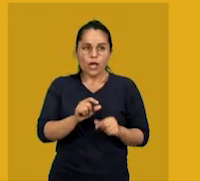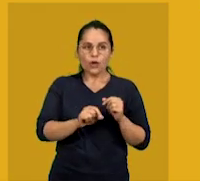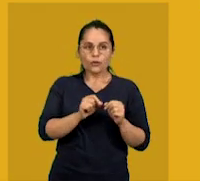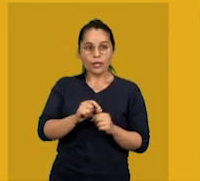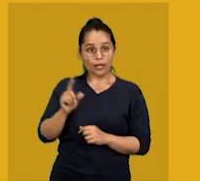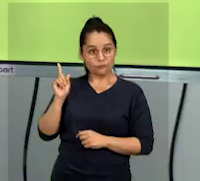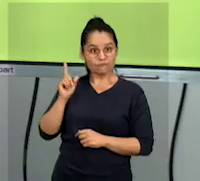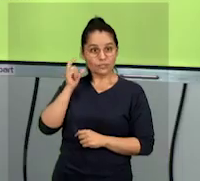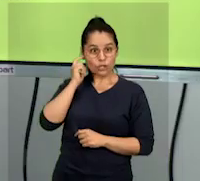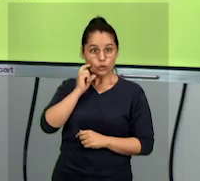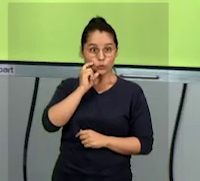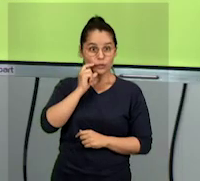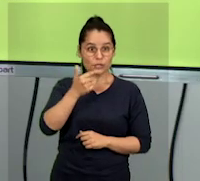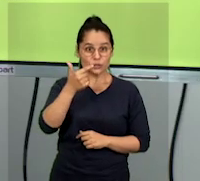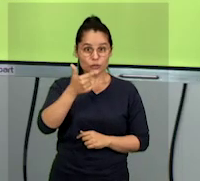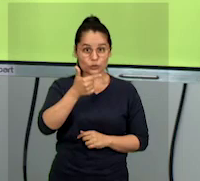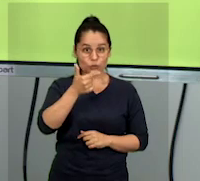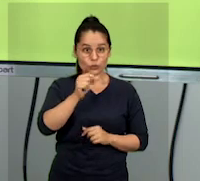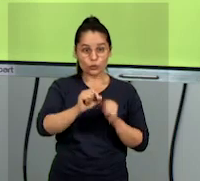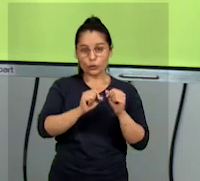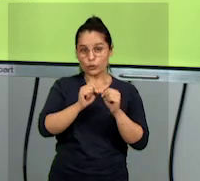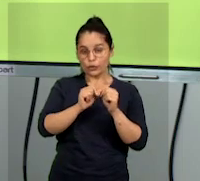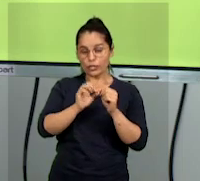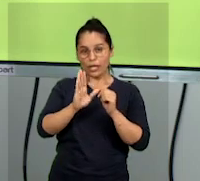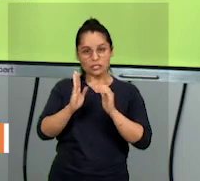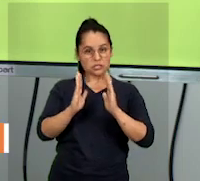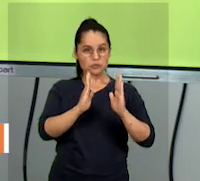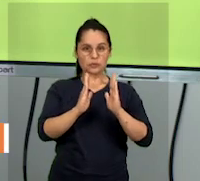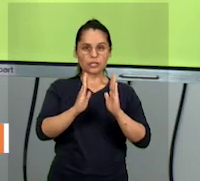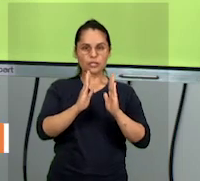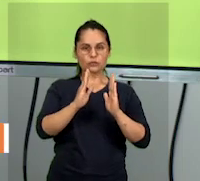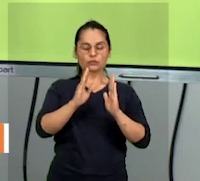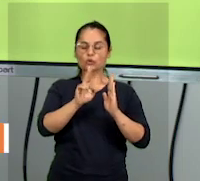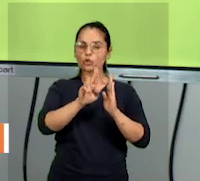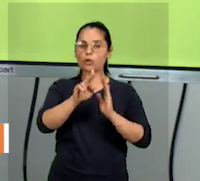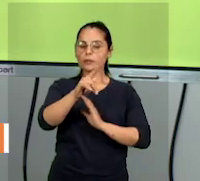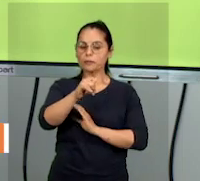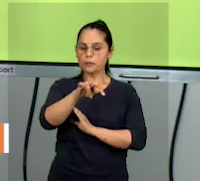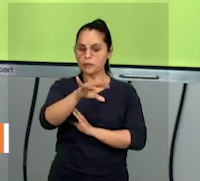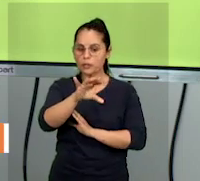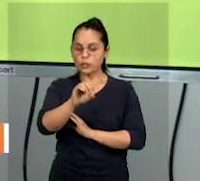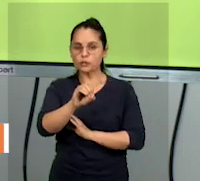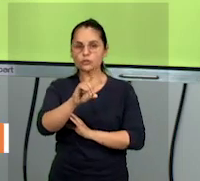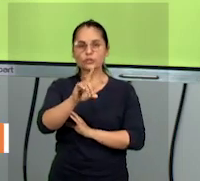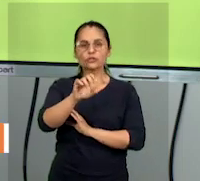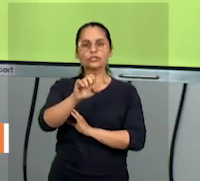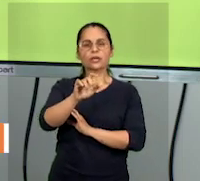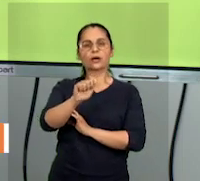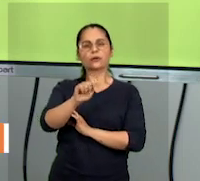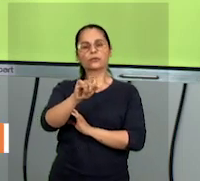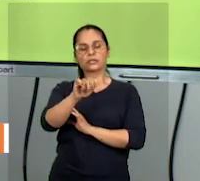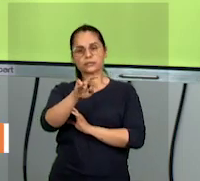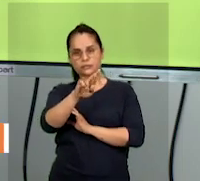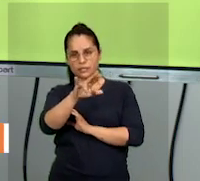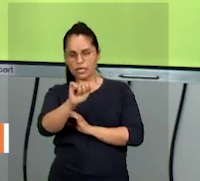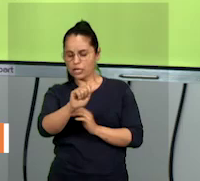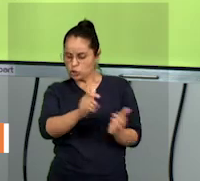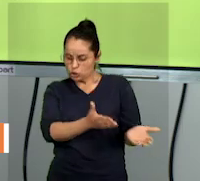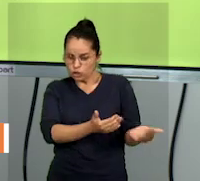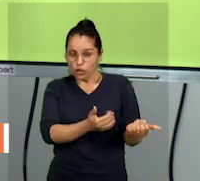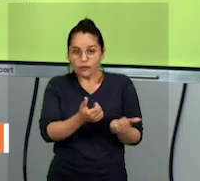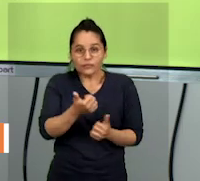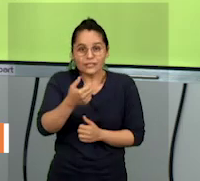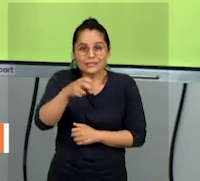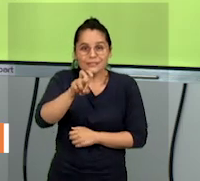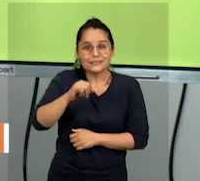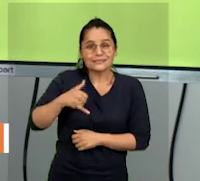Dom Pedro II, que nesse período é apenas chamado de Pedro de Alcântara, que era apenas um jovenzinho, de apenas 15